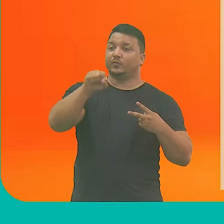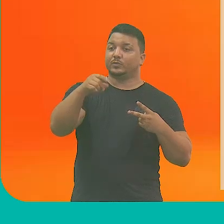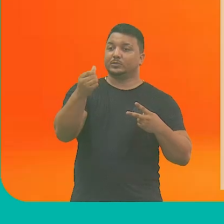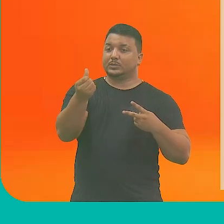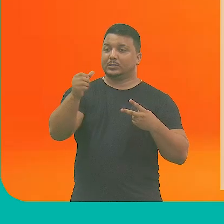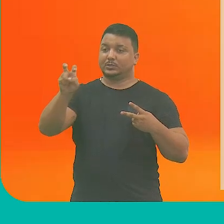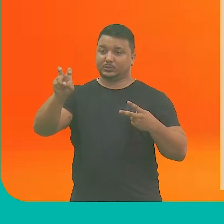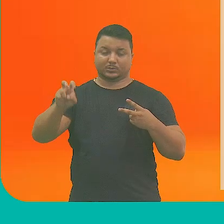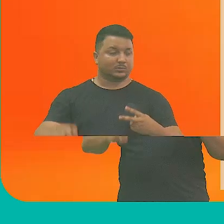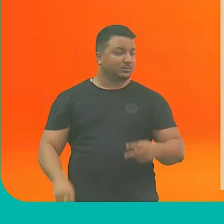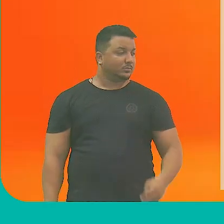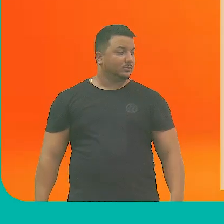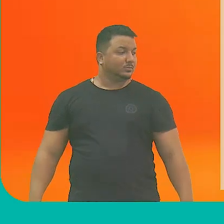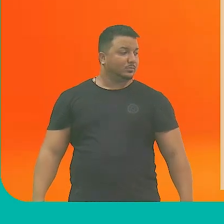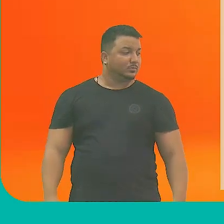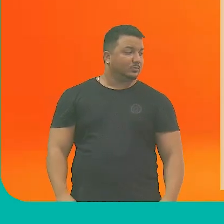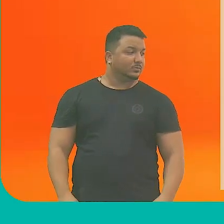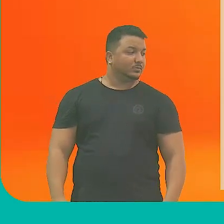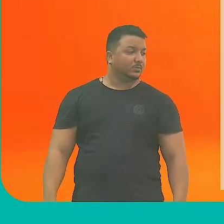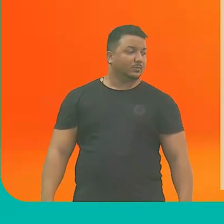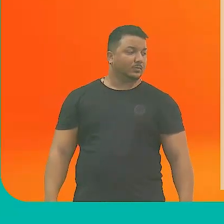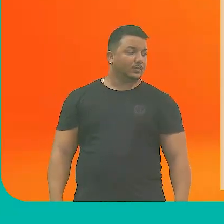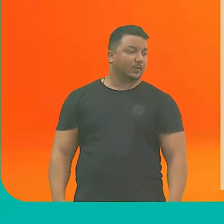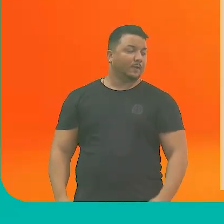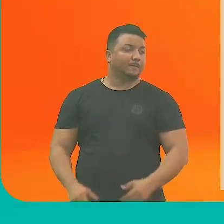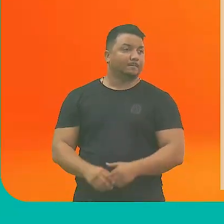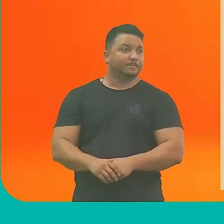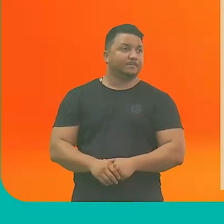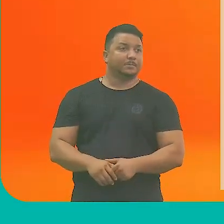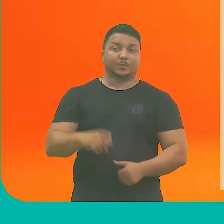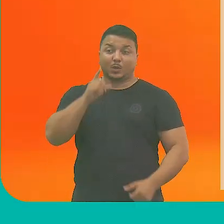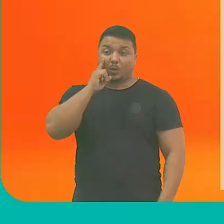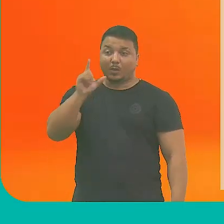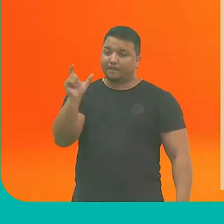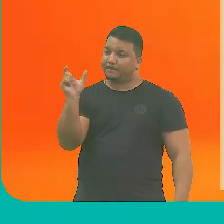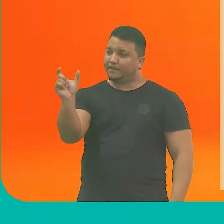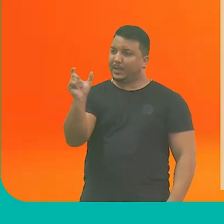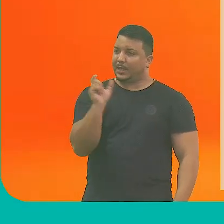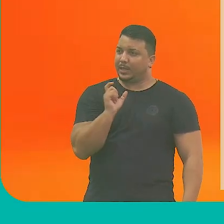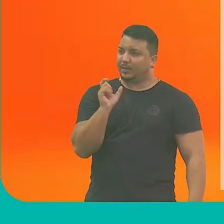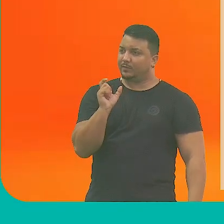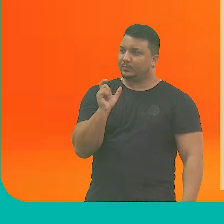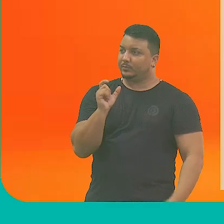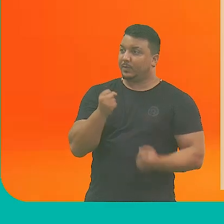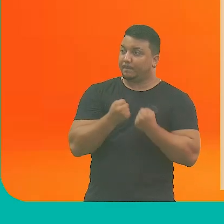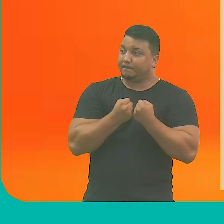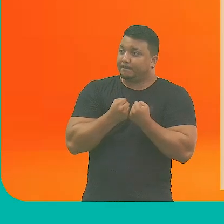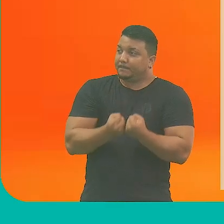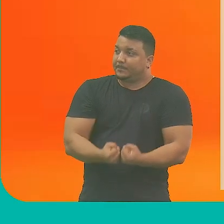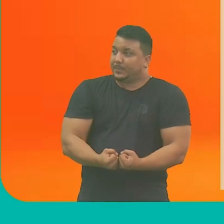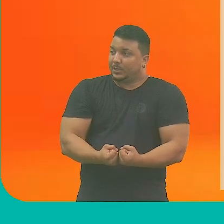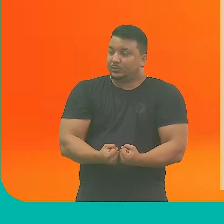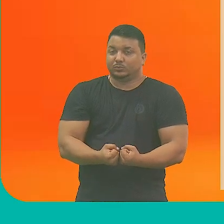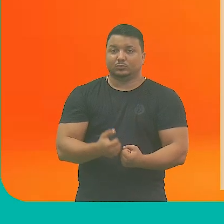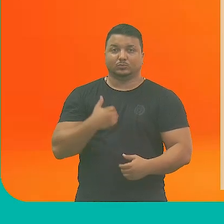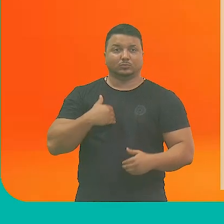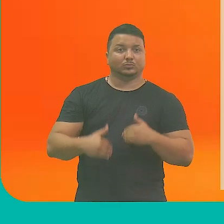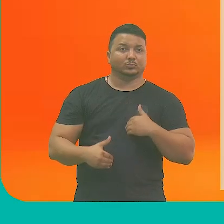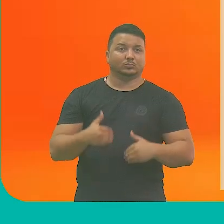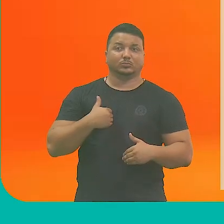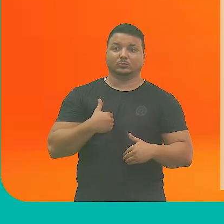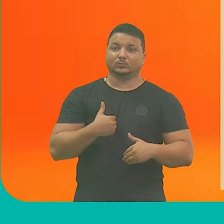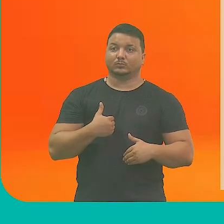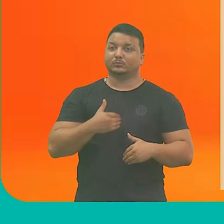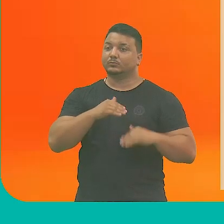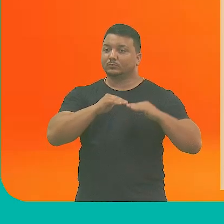1,65. Volto a repetir, gente, ó. Olha a palavra, ó. Massa corporal abaixo